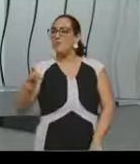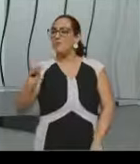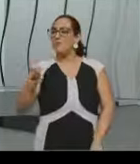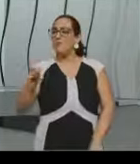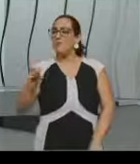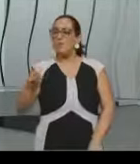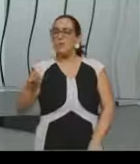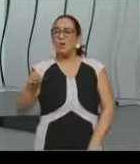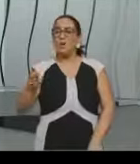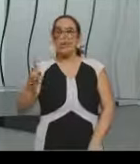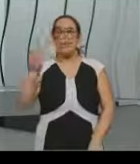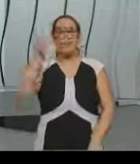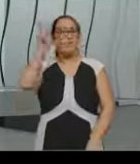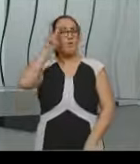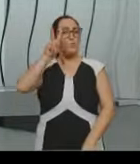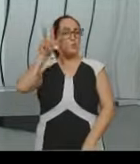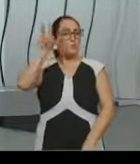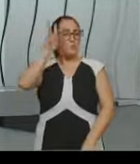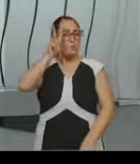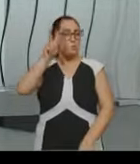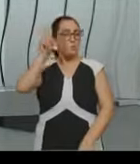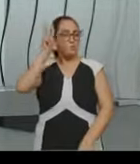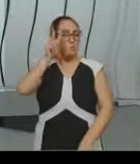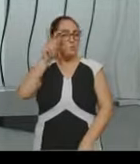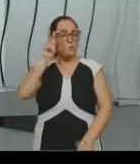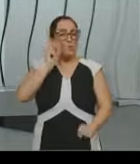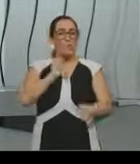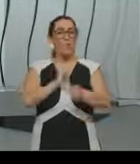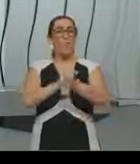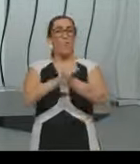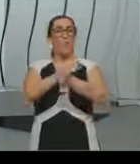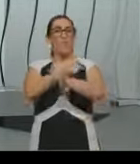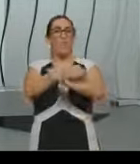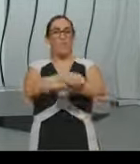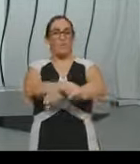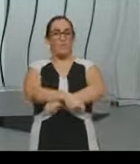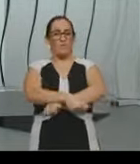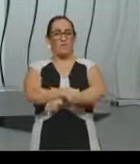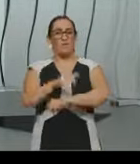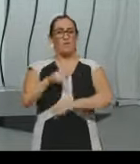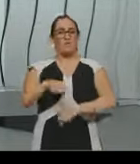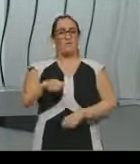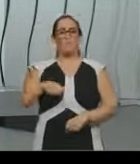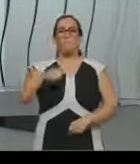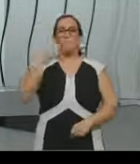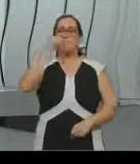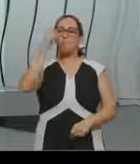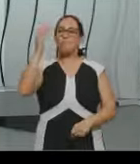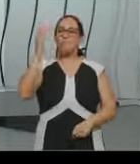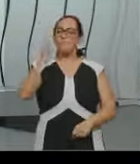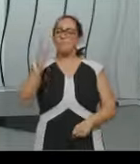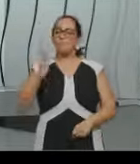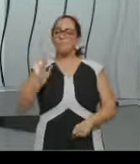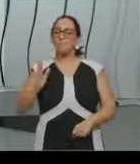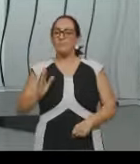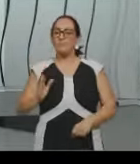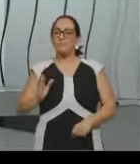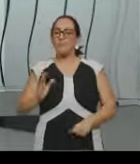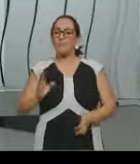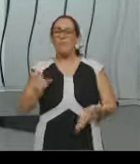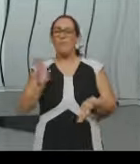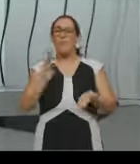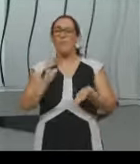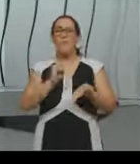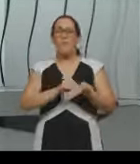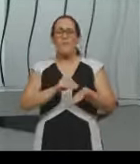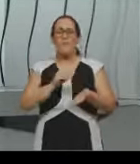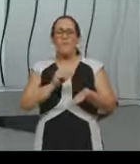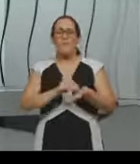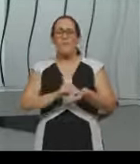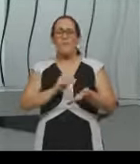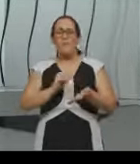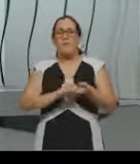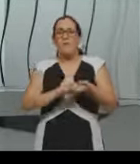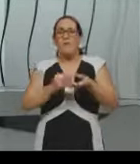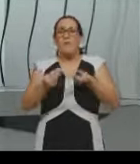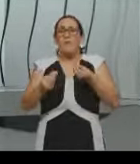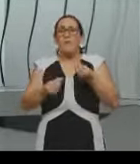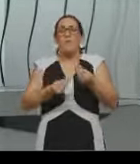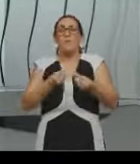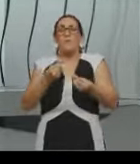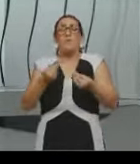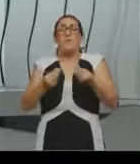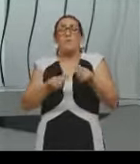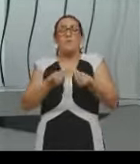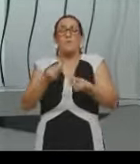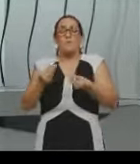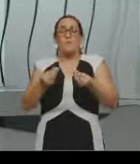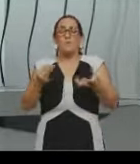histórico escravocrata, o nosso histórico pós-escravidão também, né? A falta de medidas para que houvesse de fato